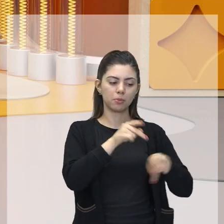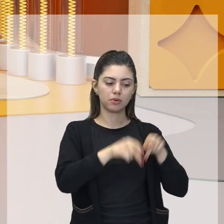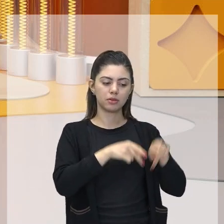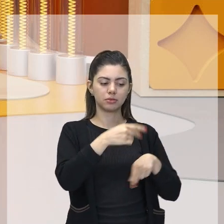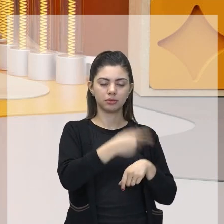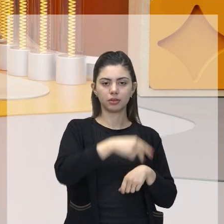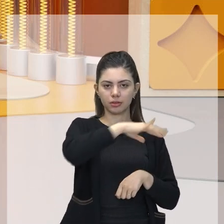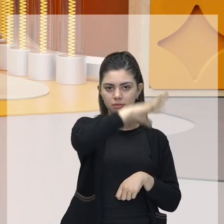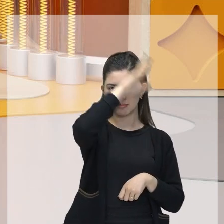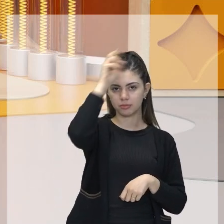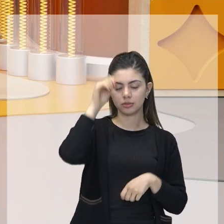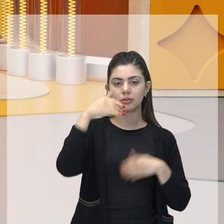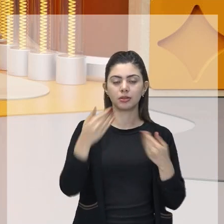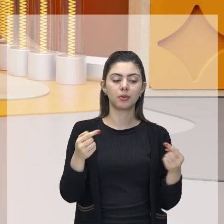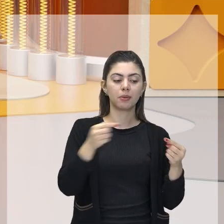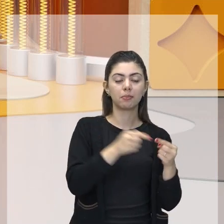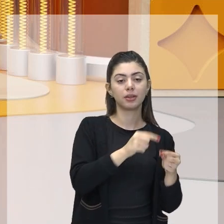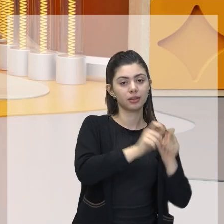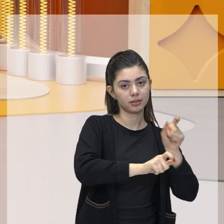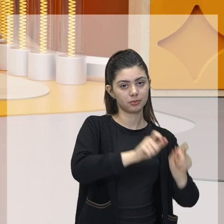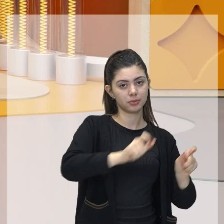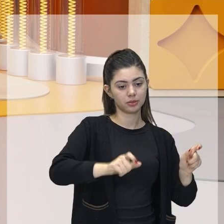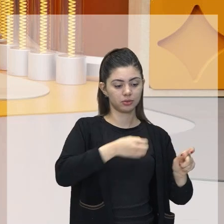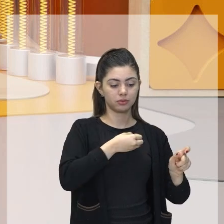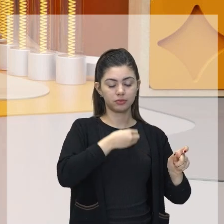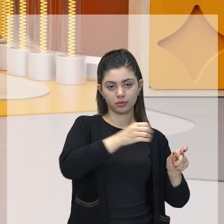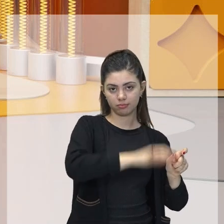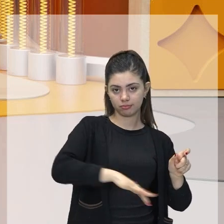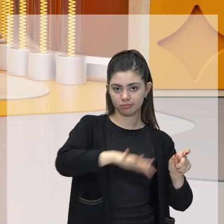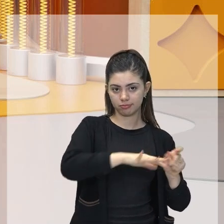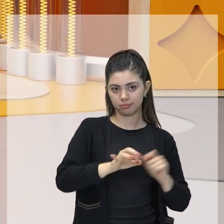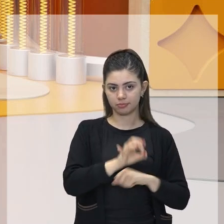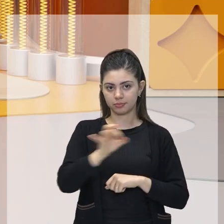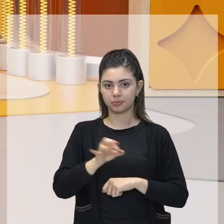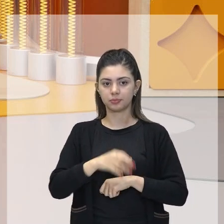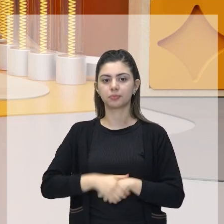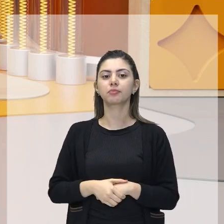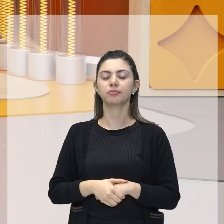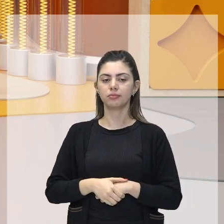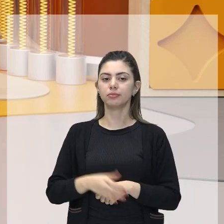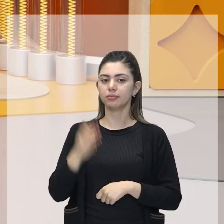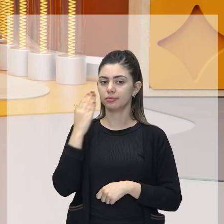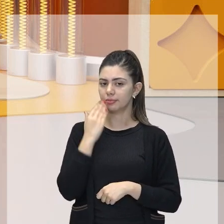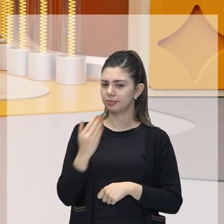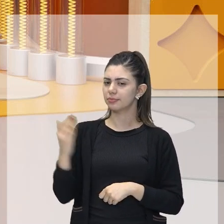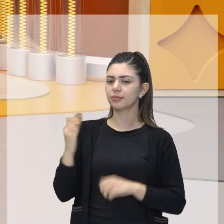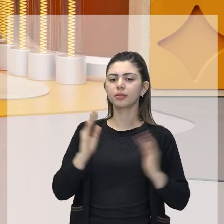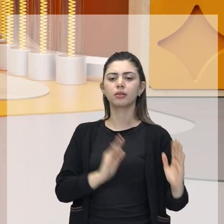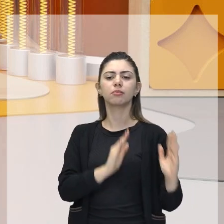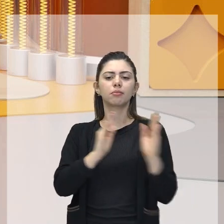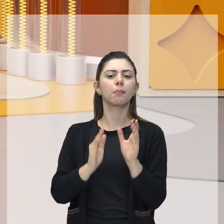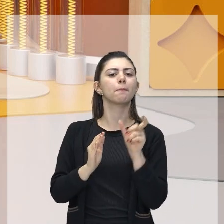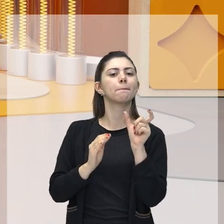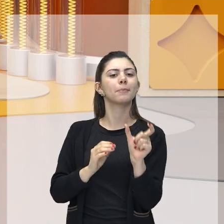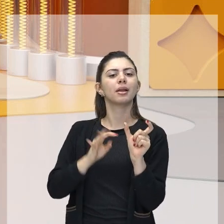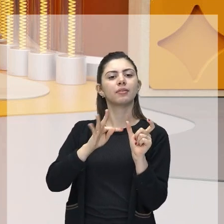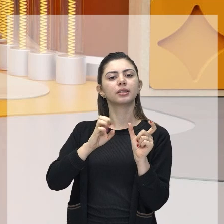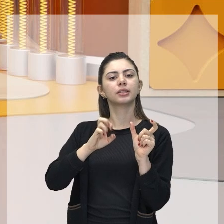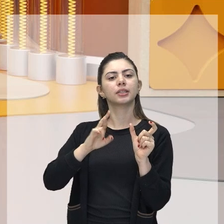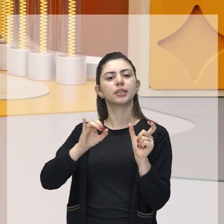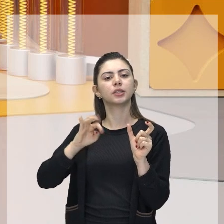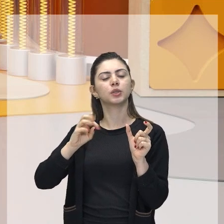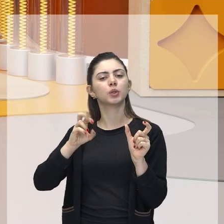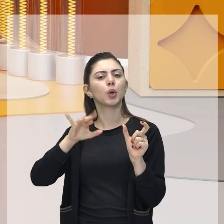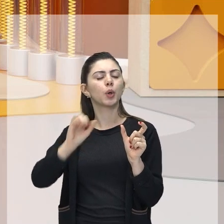são as pessoas, né, que vivem naquela área ali. Voltando para a nossa tela inicial, a gente tem esse outro termo. Onde o